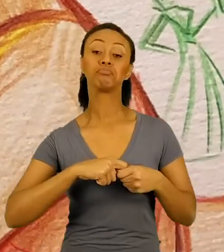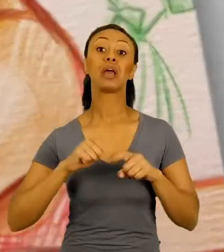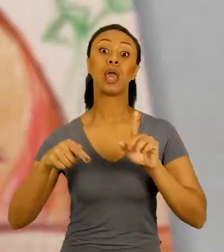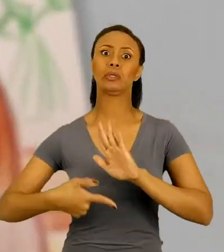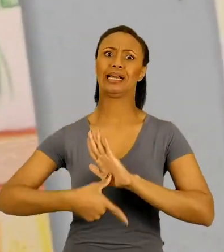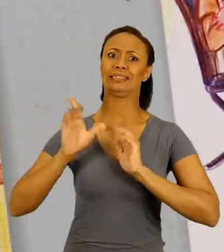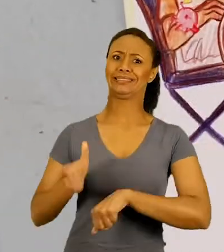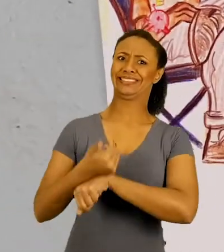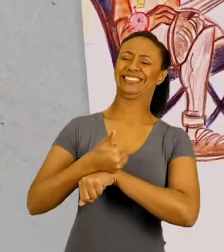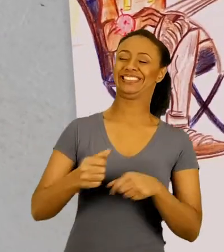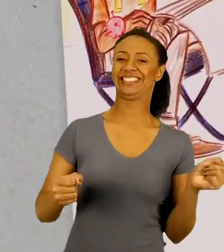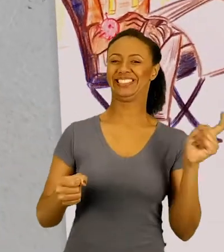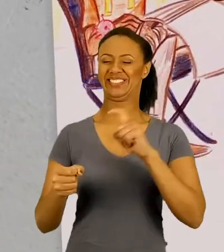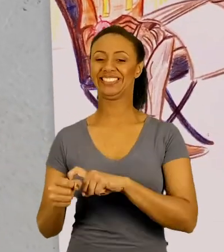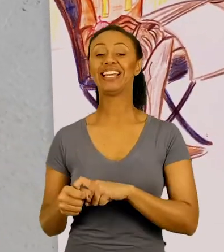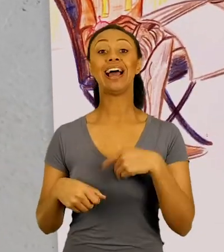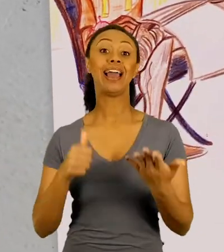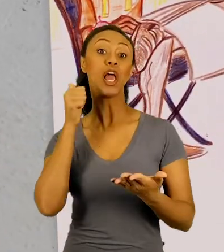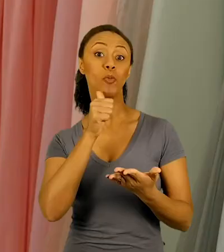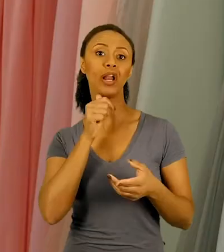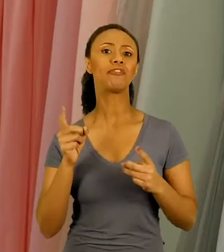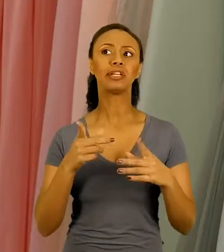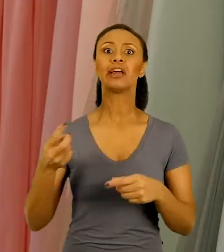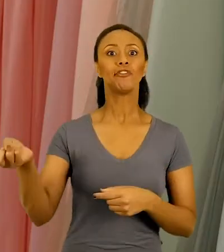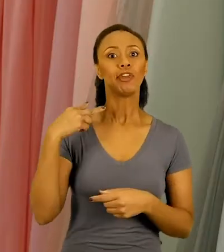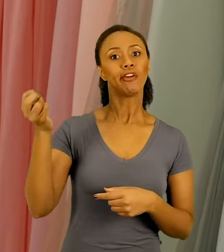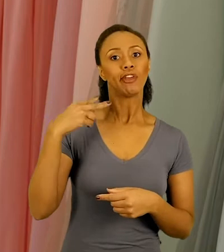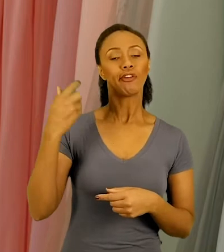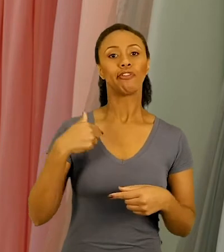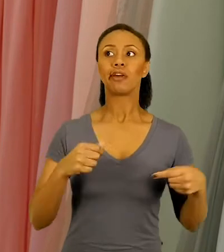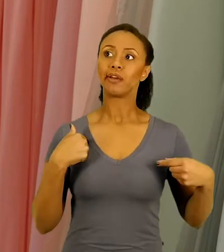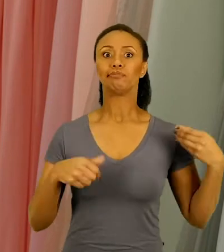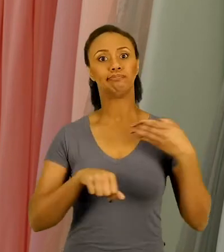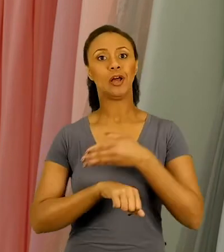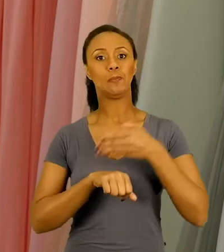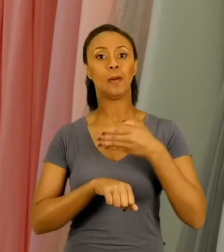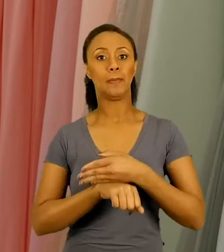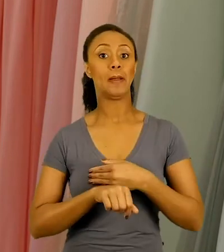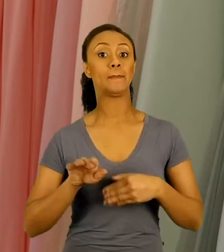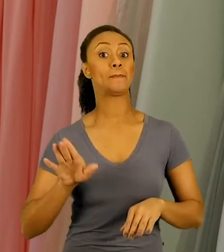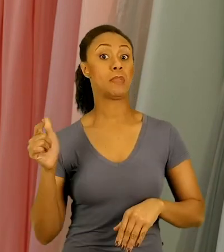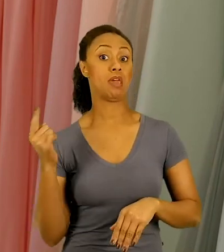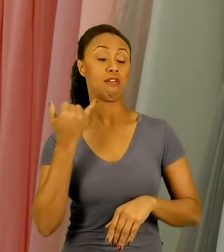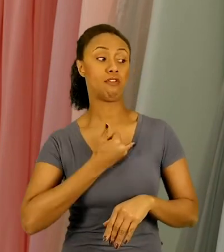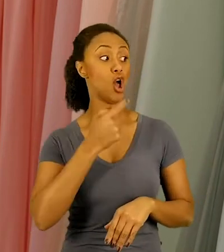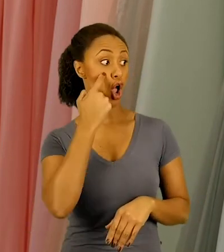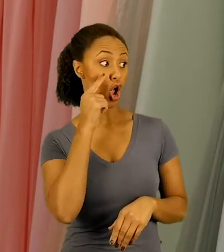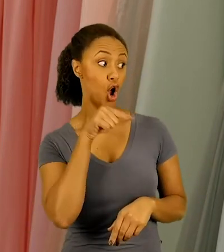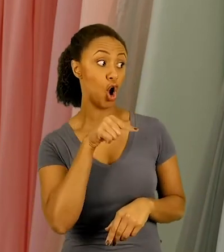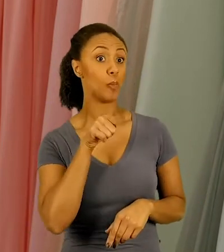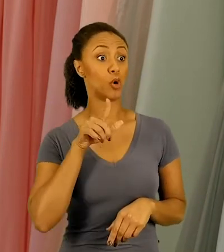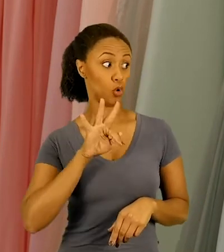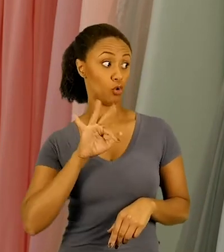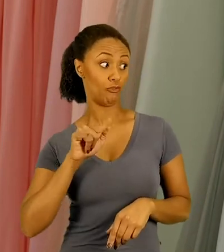antes. Aí uma vendedora que ela me via tanto lá, que ela assim me conhecia, falou, olha, deixa eu te falar uma coisa, o Flávio,